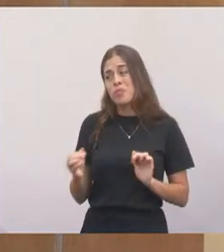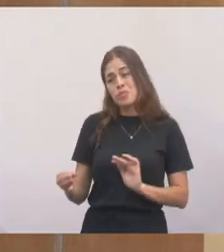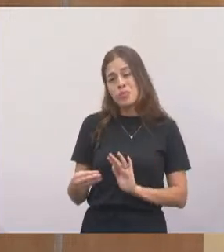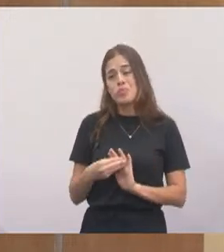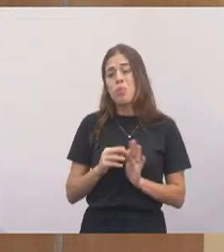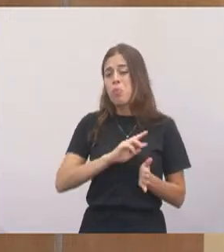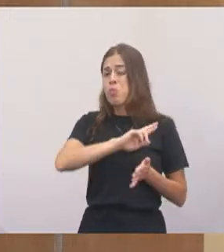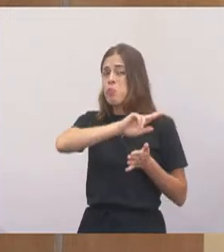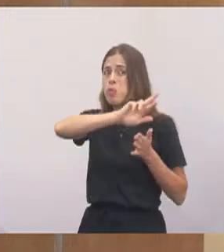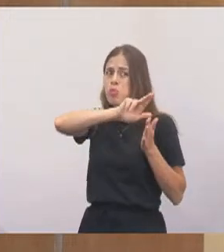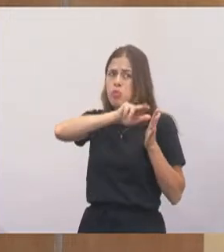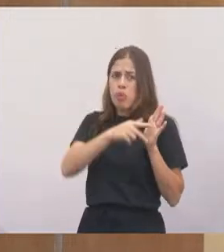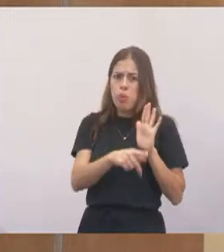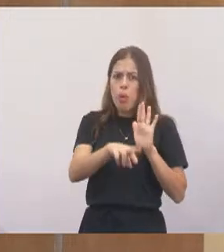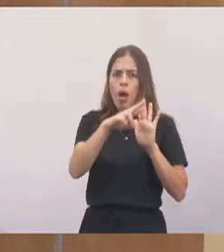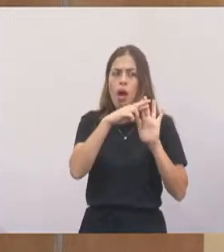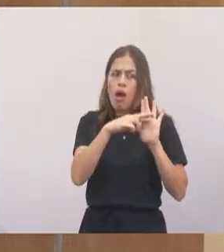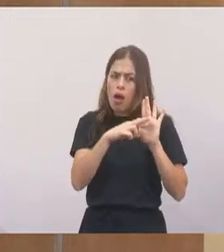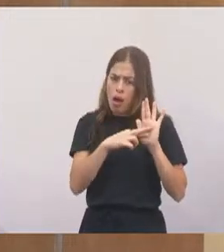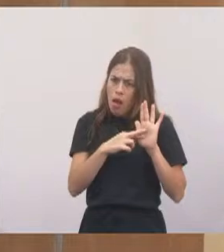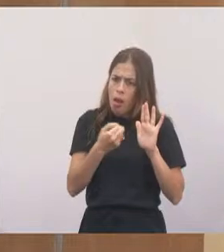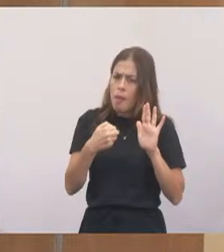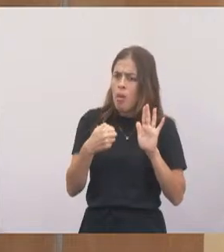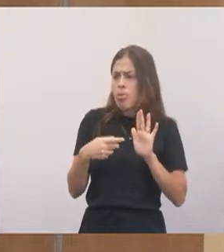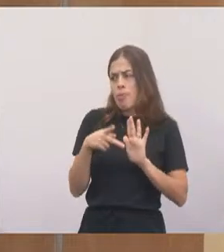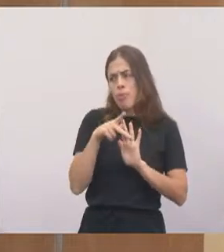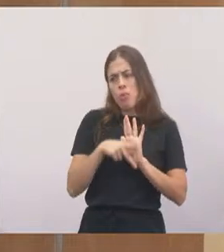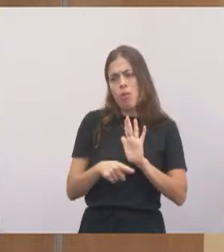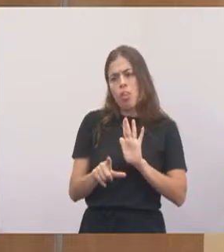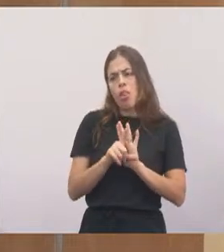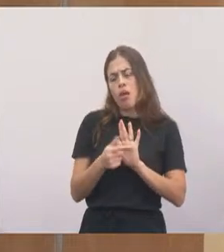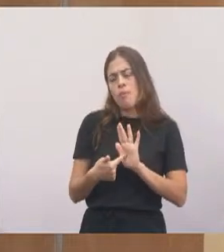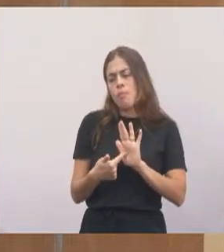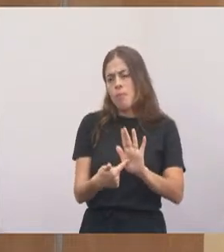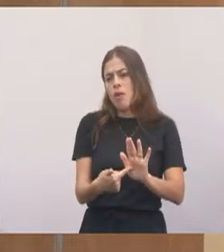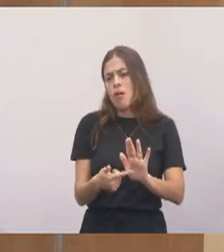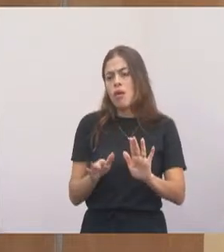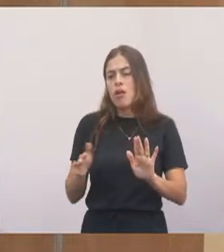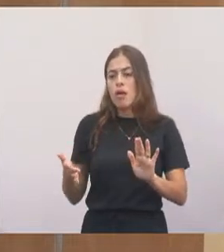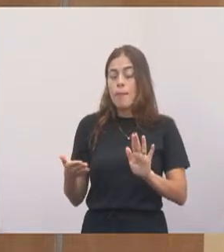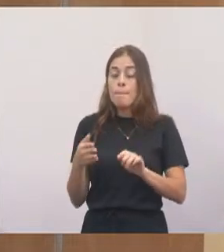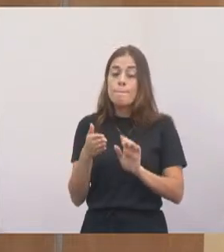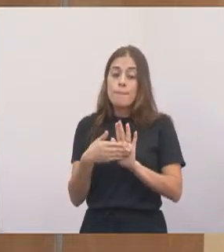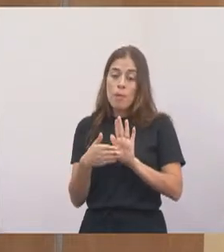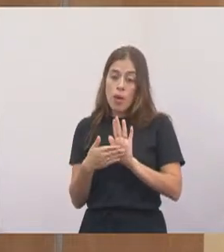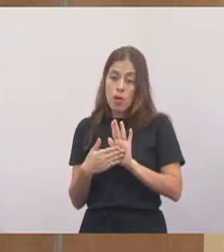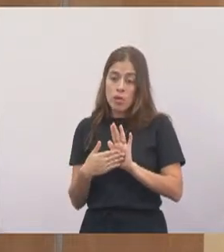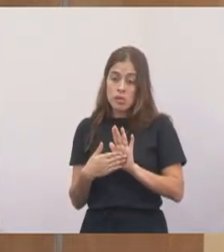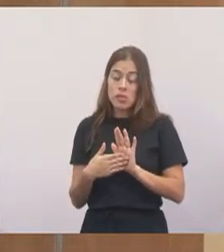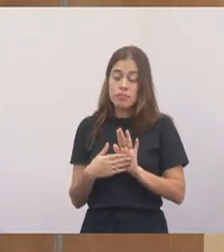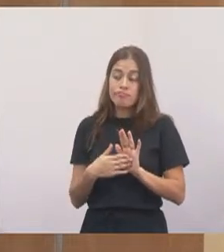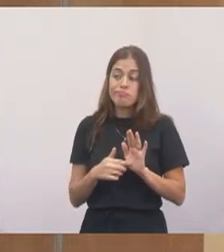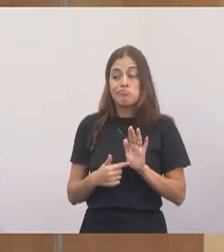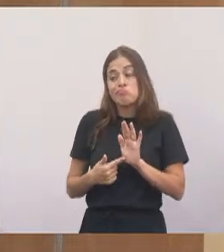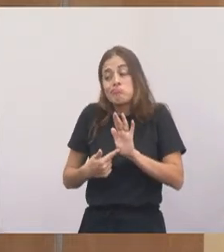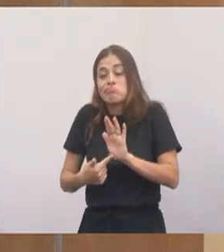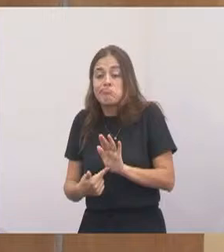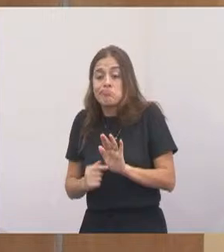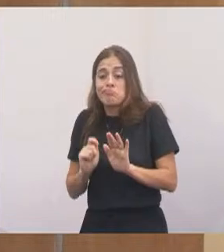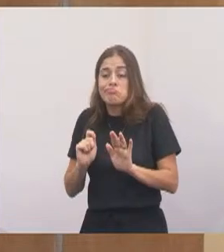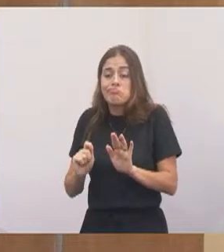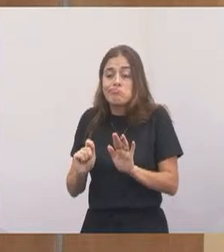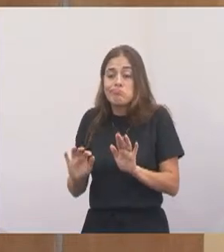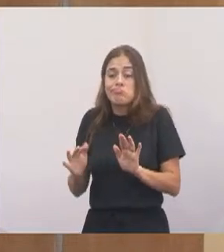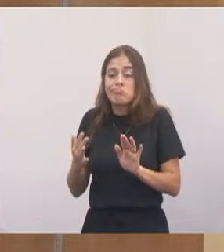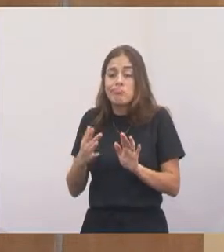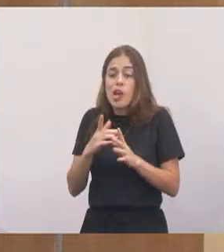implementar todos os requisitos exigidos pelo projeto de lei. A proposta legislativa, nesta forma, gera